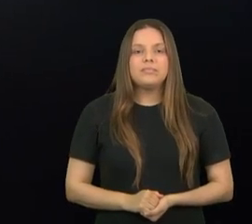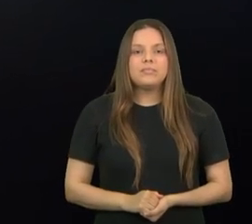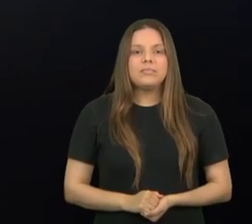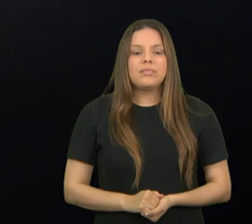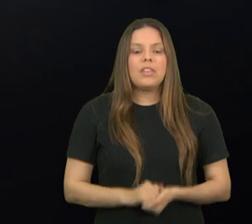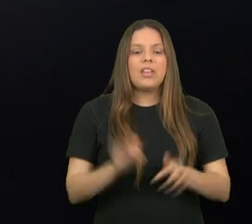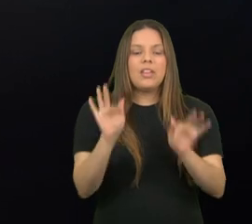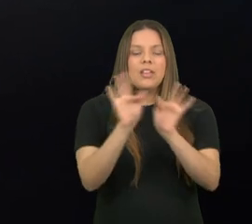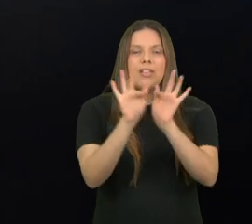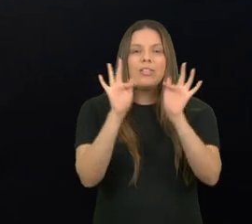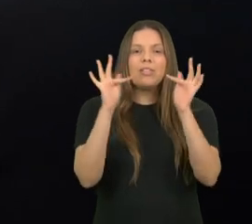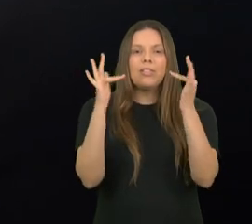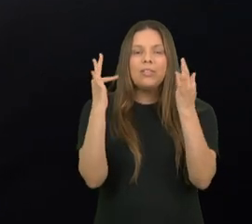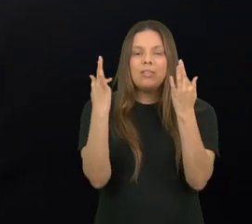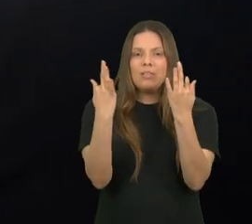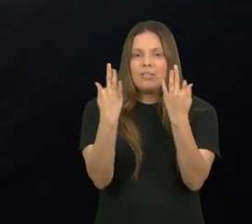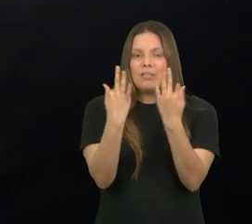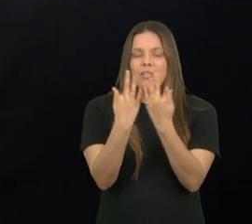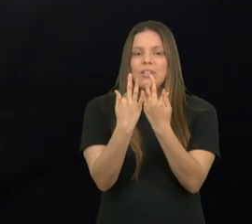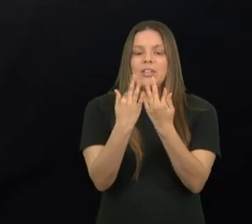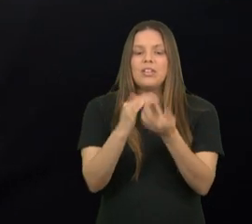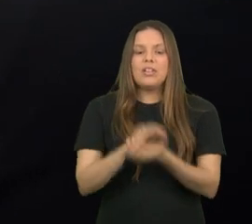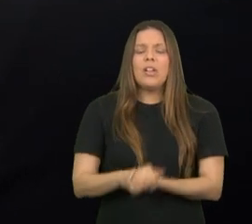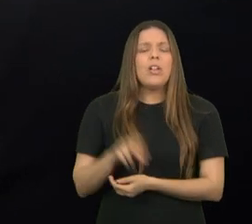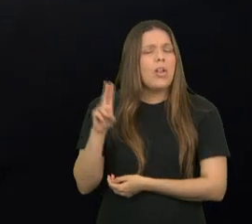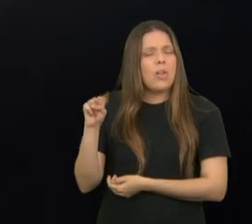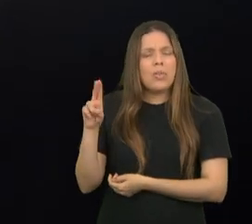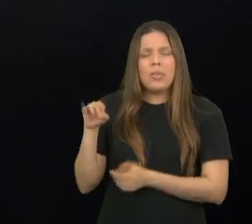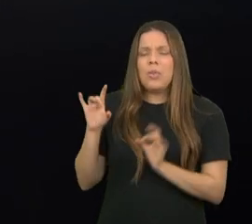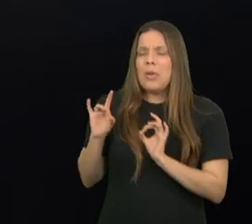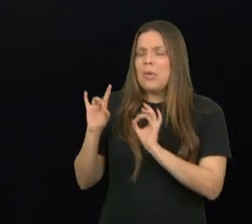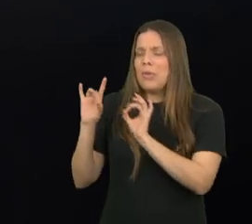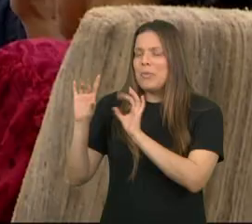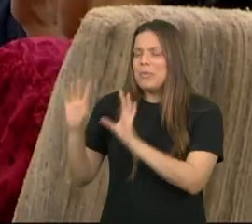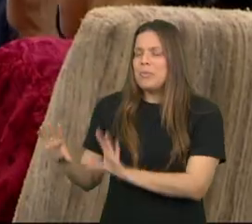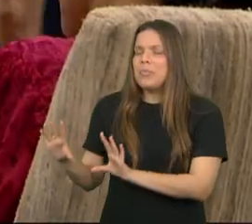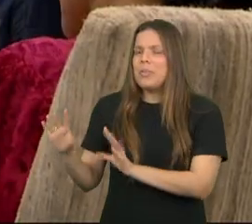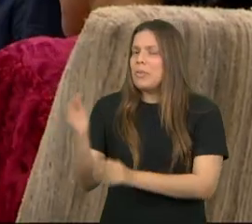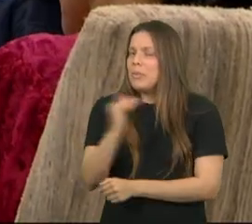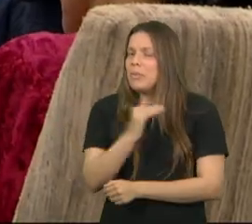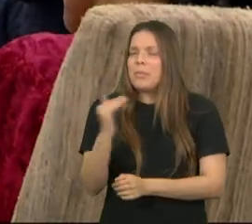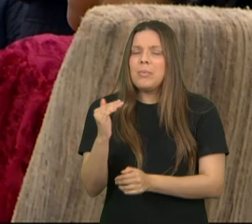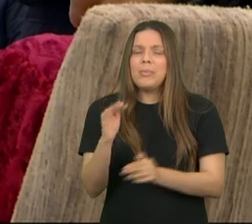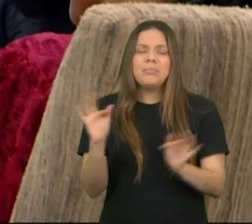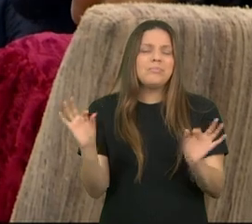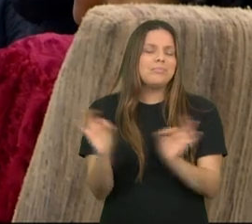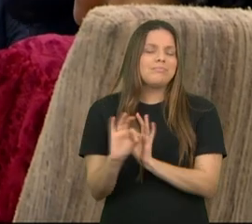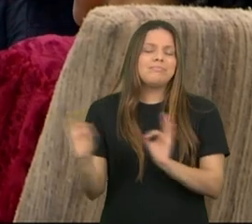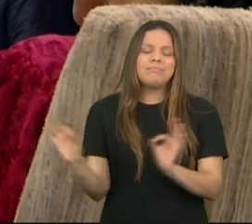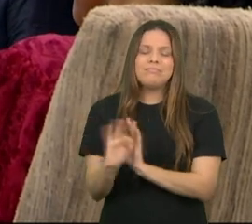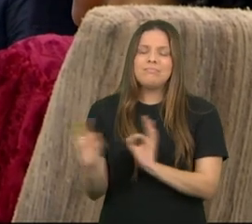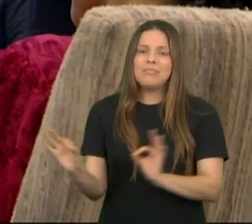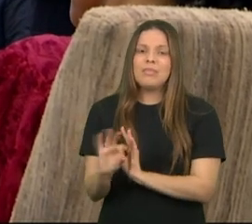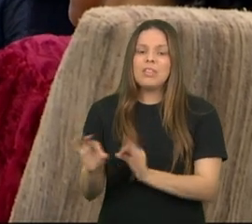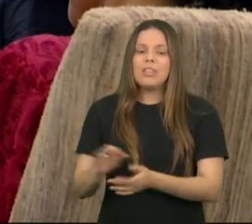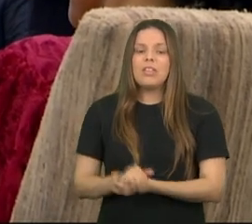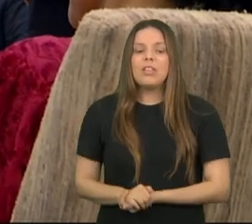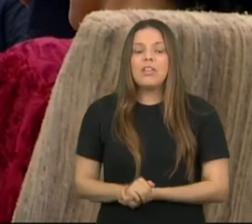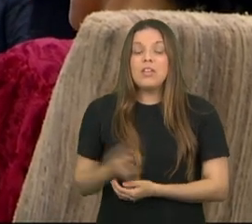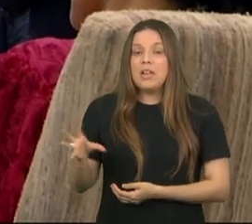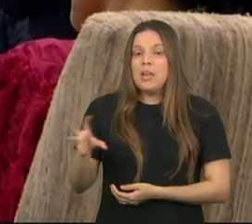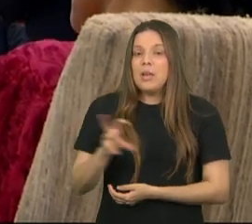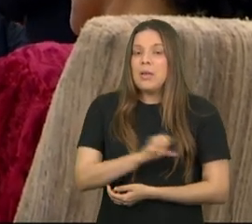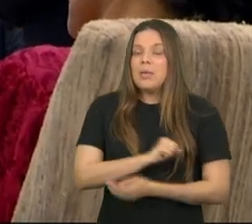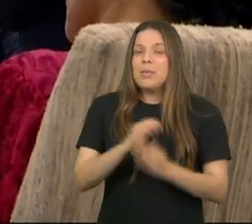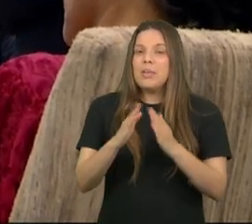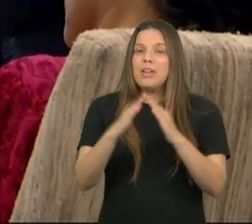família não vai deixar em nome de Jesus morrer. O Senhor nos ensinou que para amar a igreja, mesmo que a